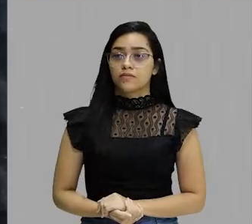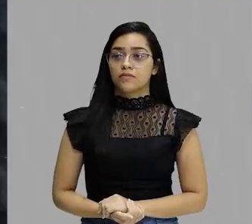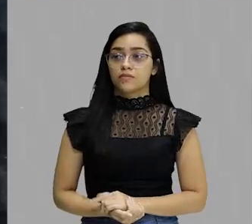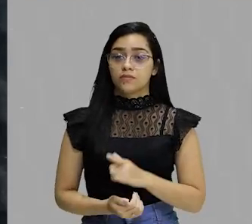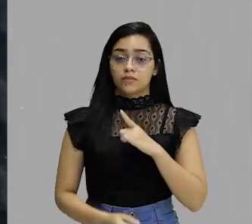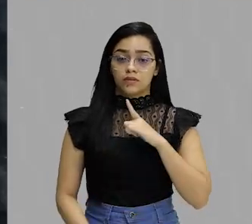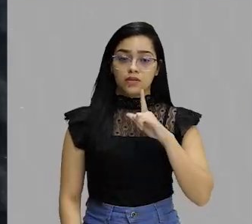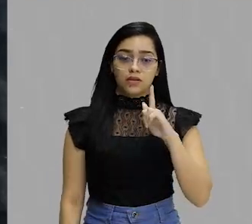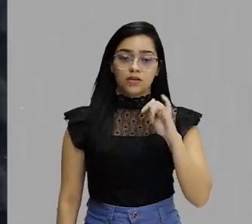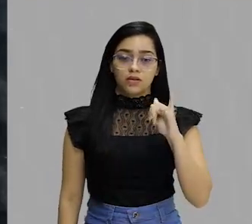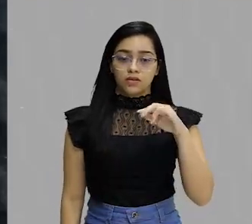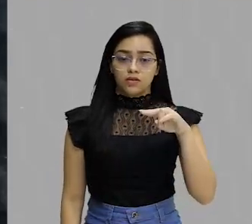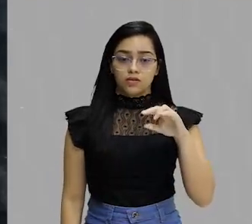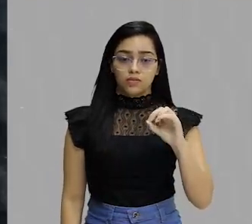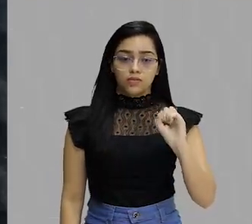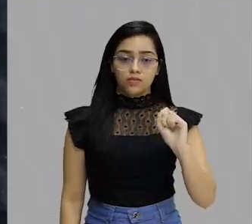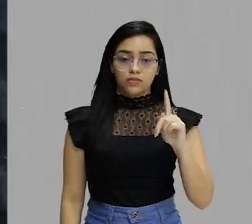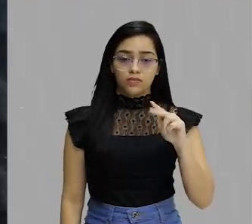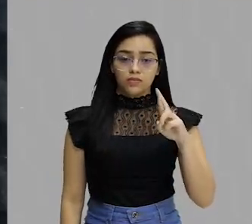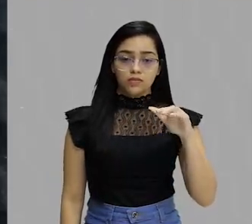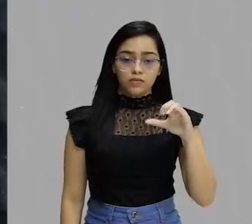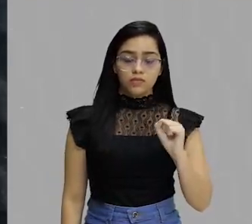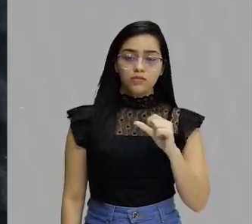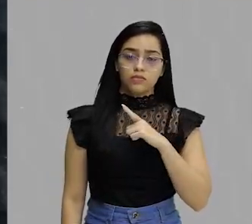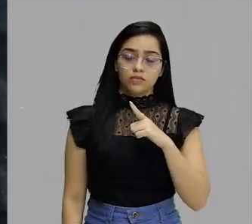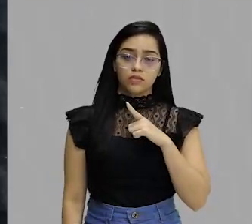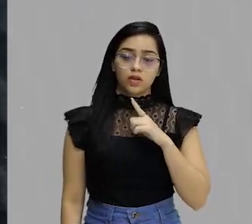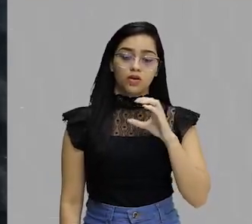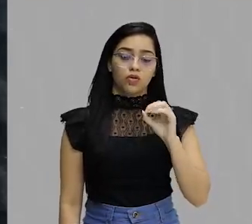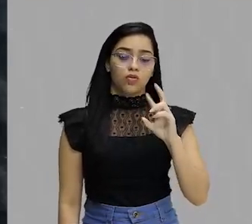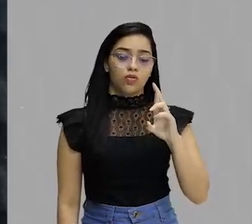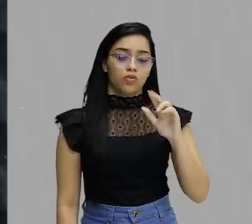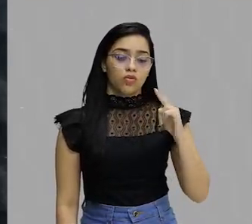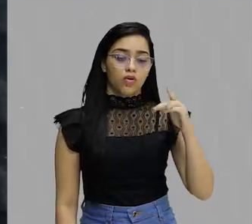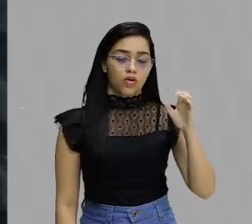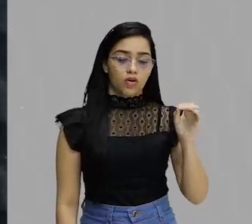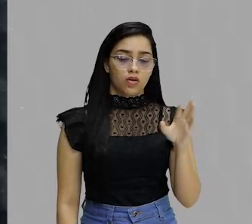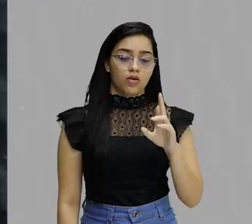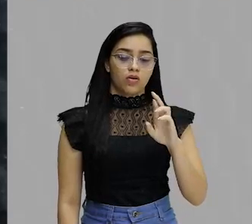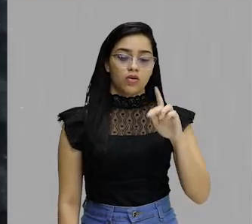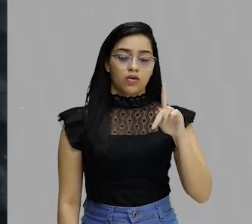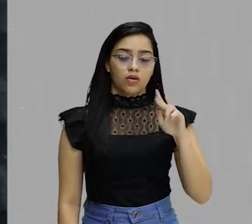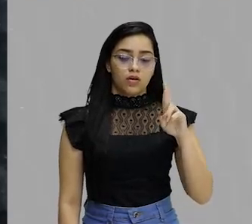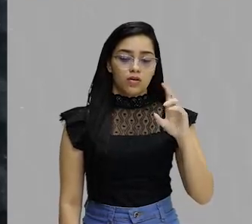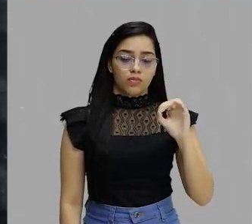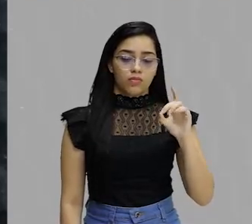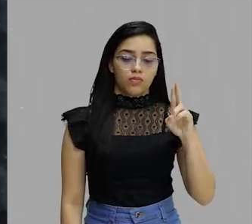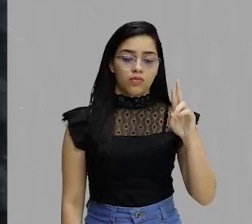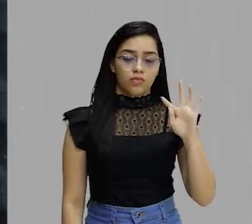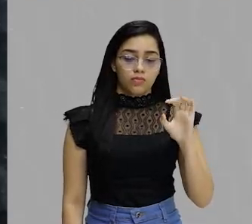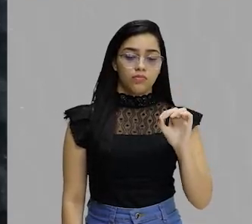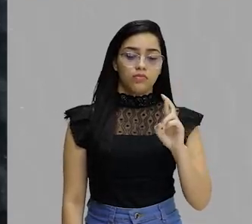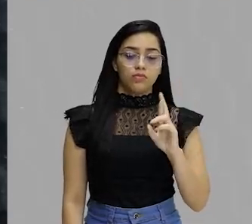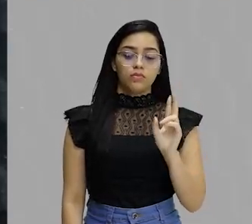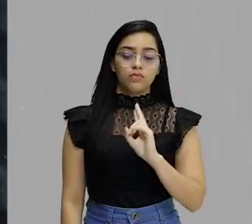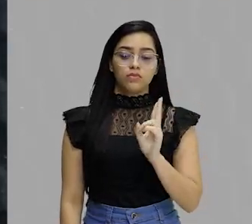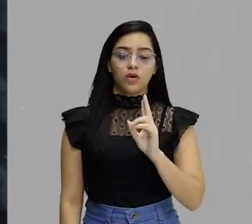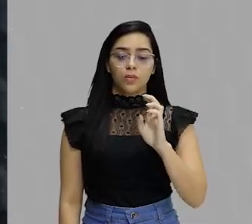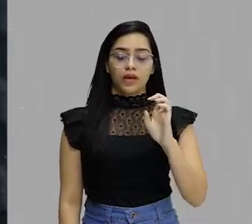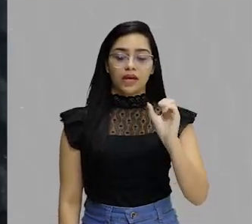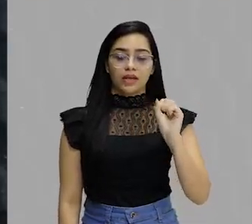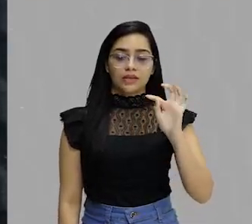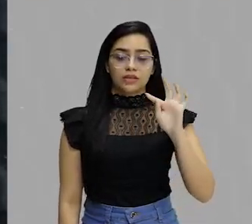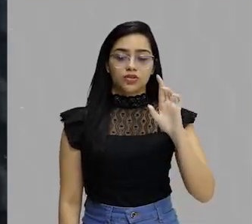nas gimnospermas elas possuem um órgão reprodutor. O órgão reprodutor das gimnospermas é chamado de